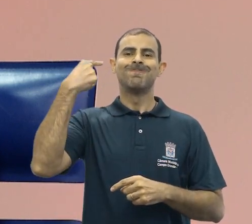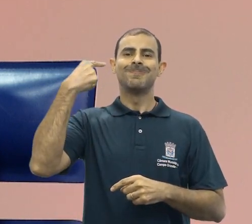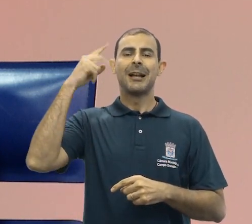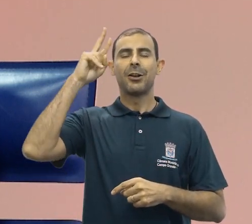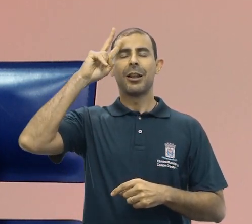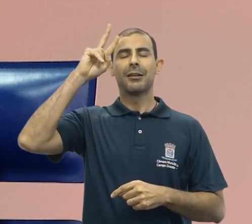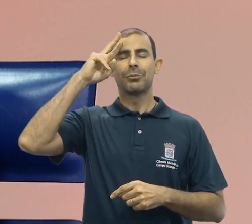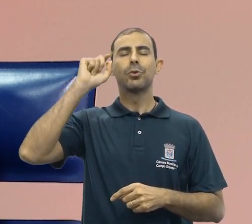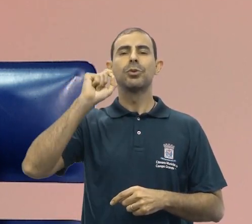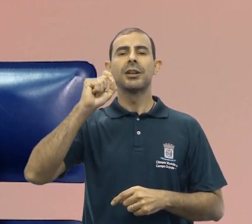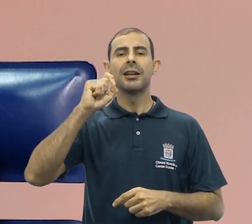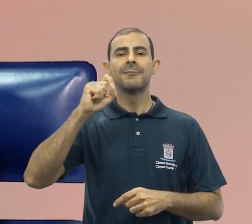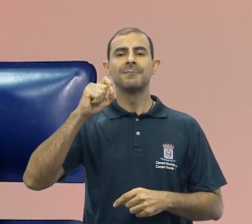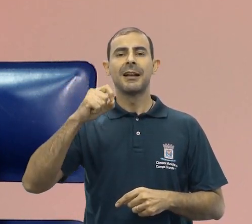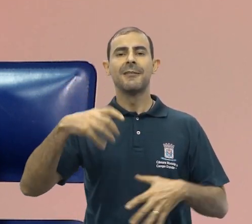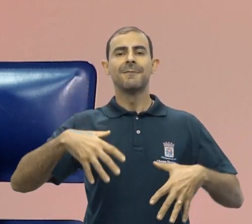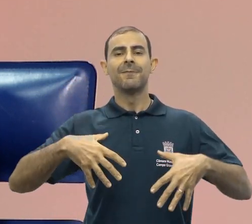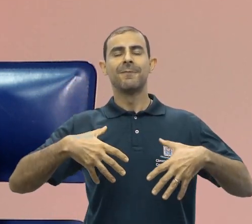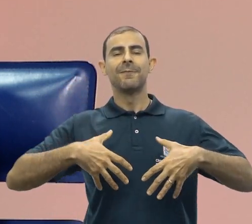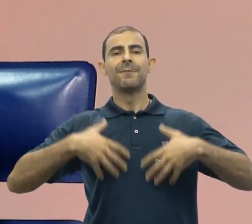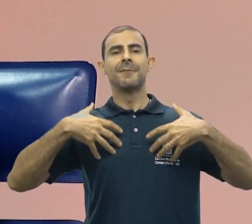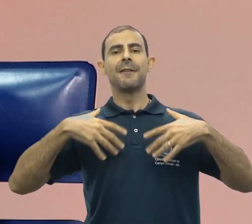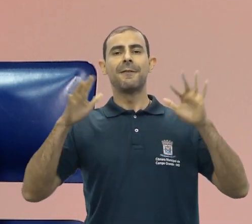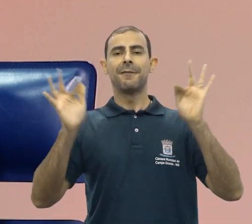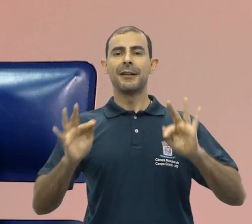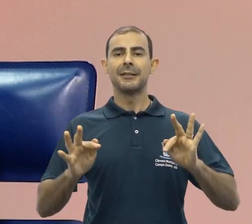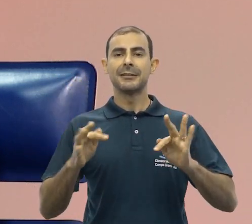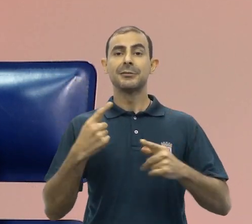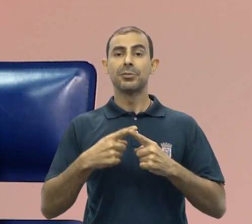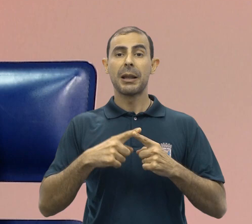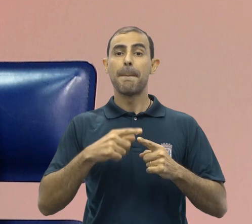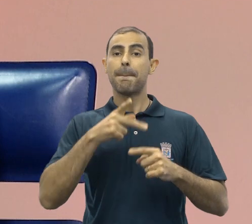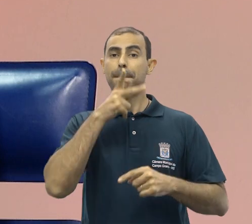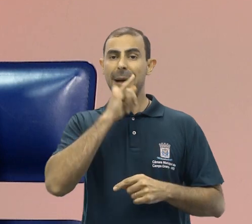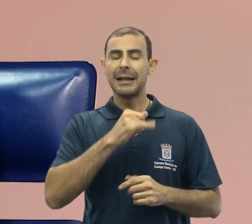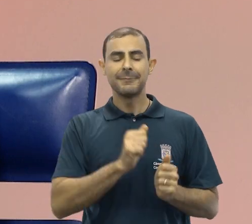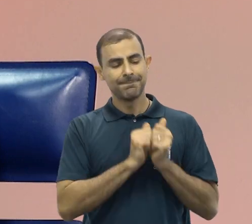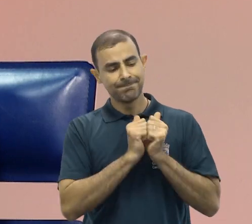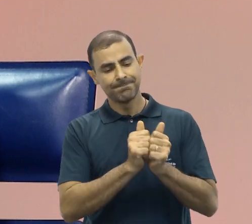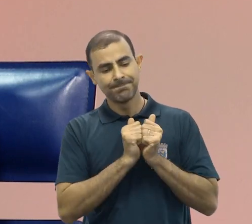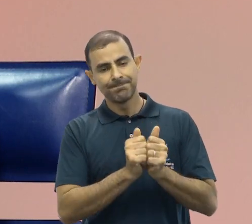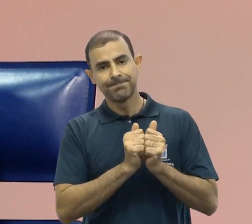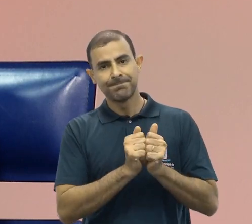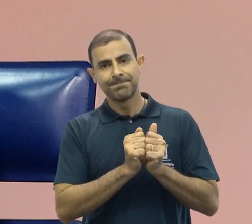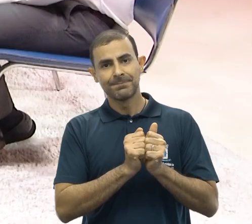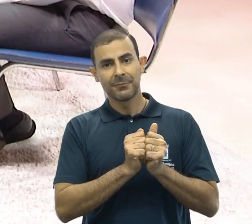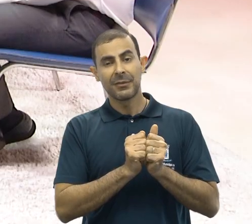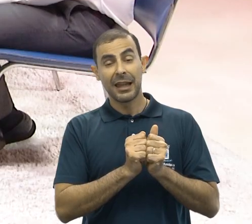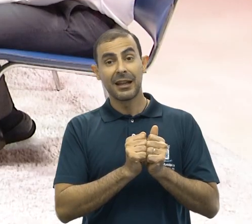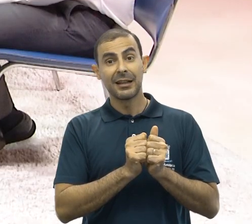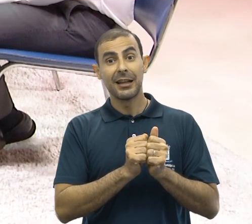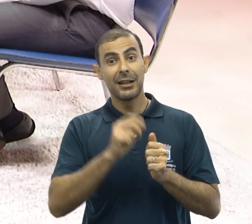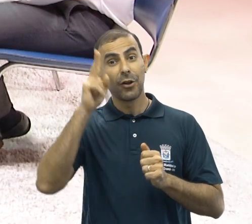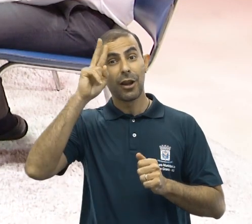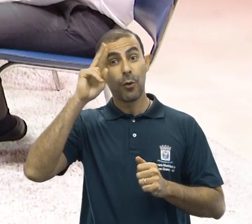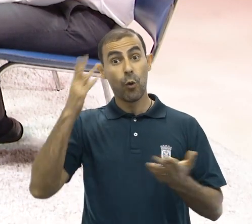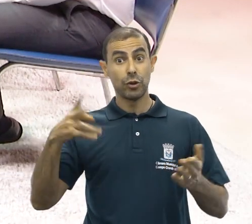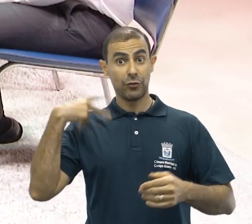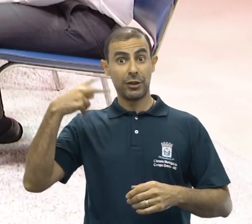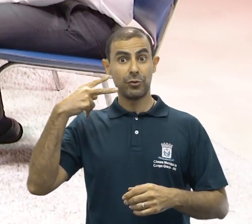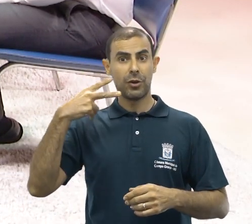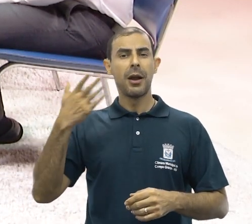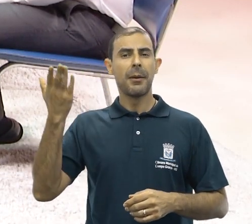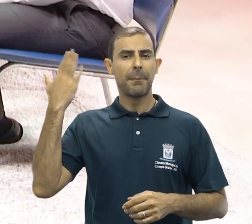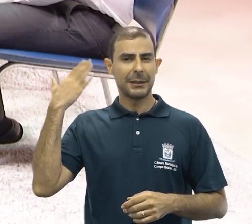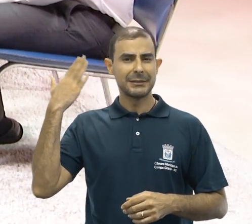muito à alegria de ter um pai presente, né? Se eu sou vereador de Campo Grande hoje, eu tenho um vídeo, quando eu ganhei a eleição para